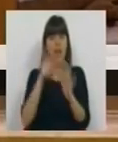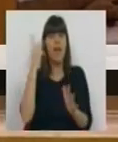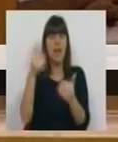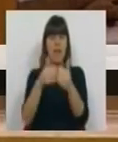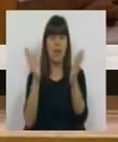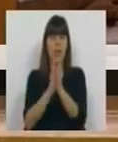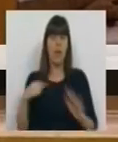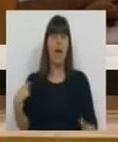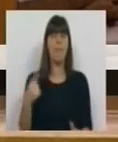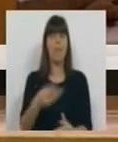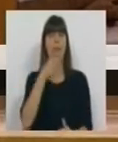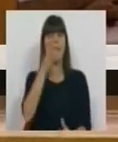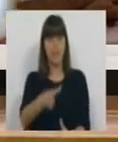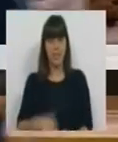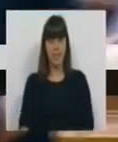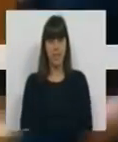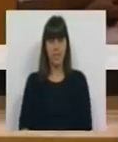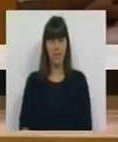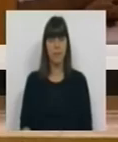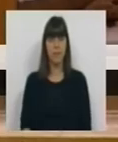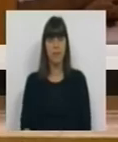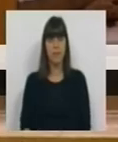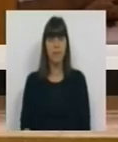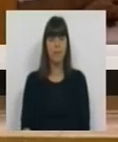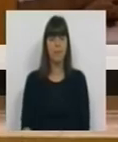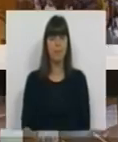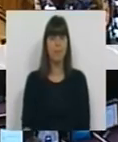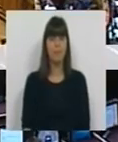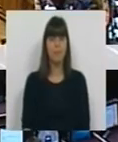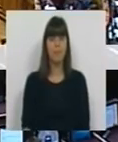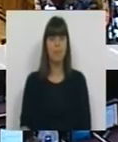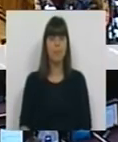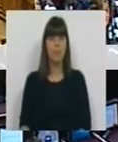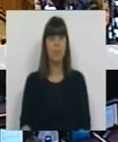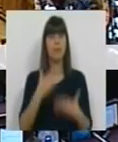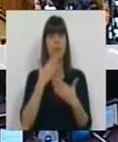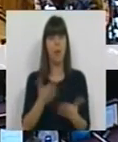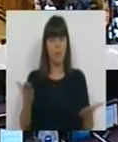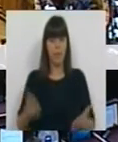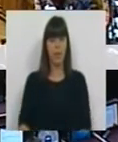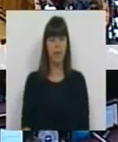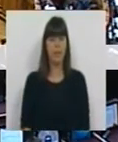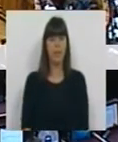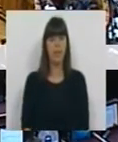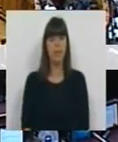vida de todos os dias. Disse. Obrigado.